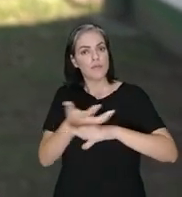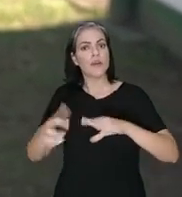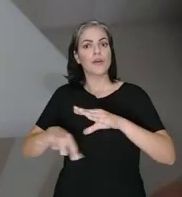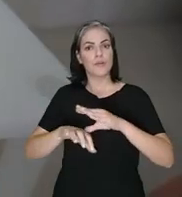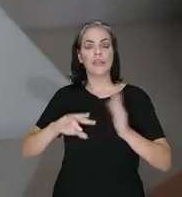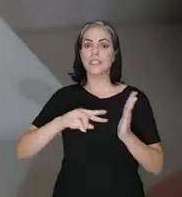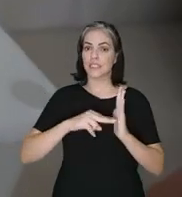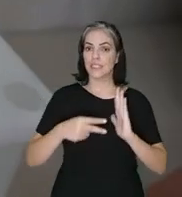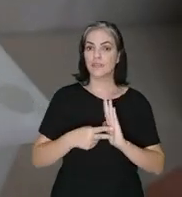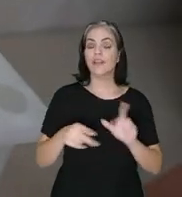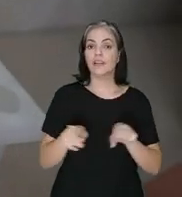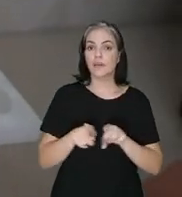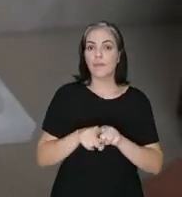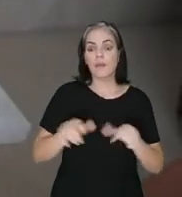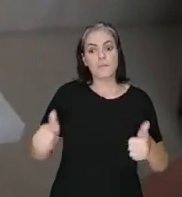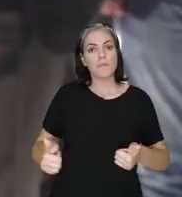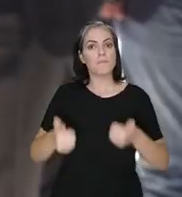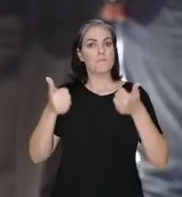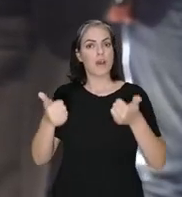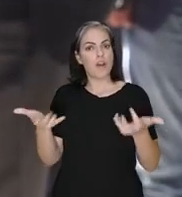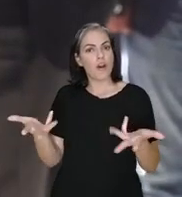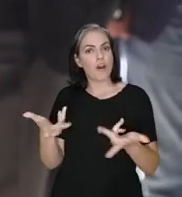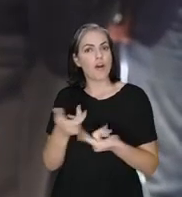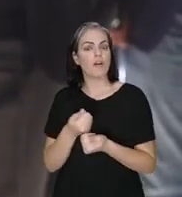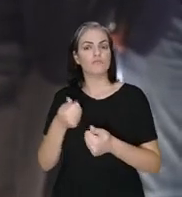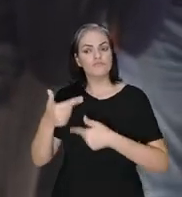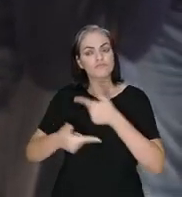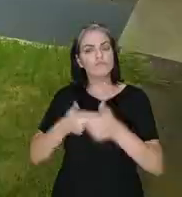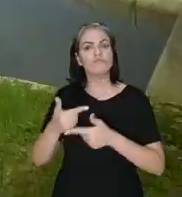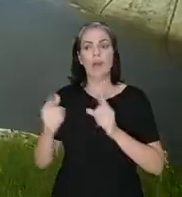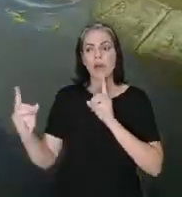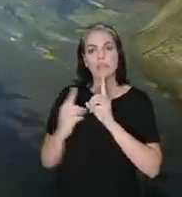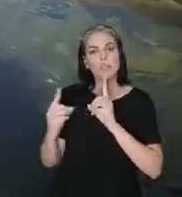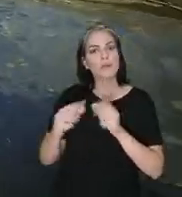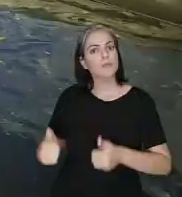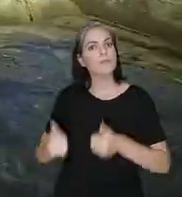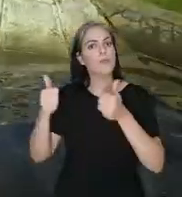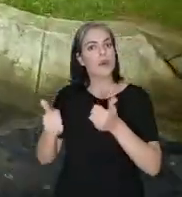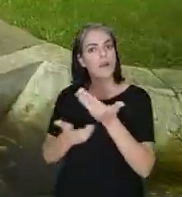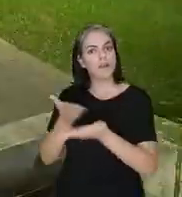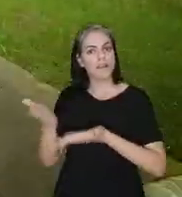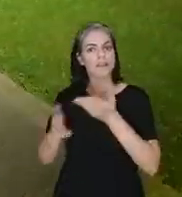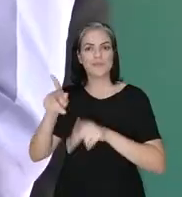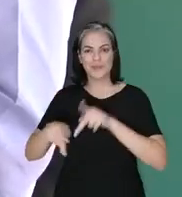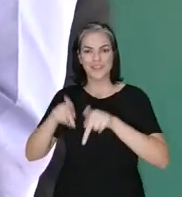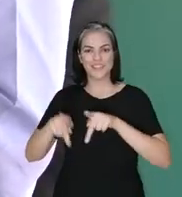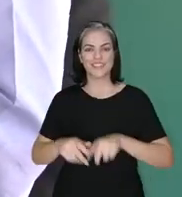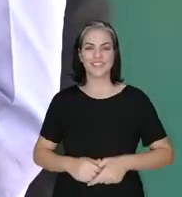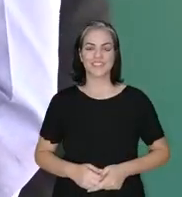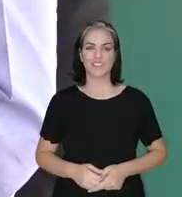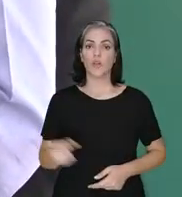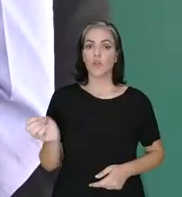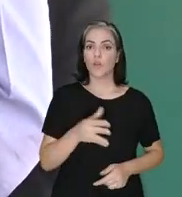Com isso, nós aumentamos também a eficiência dela, aumentando o atendimento à população. E olha